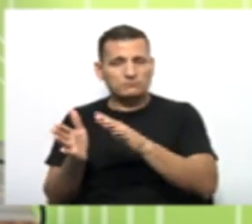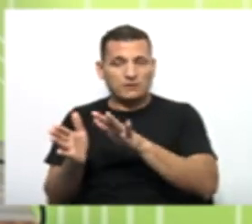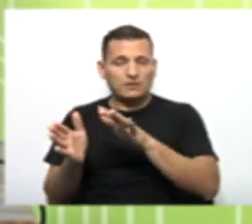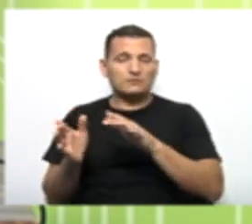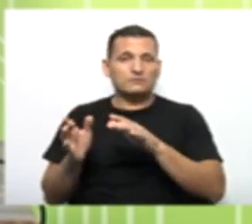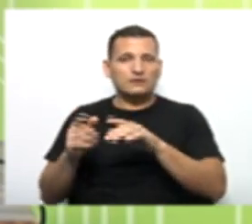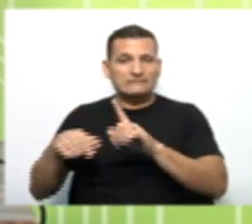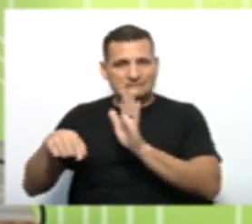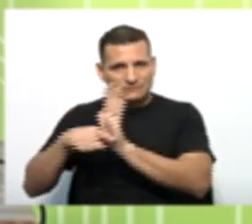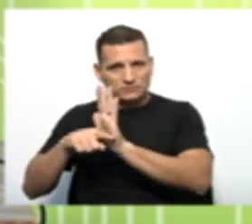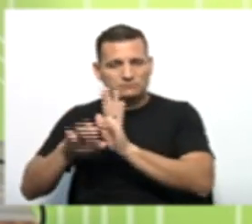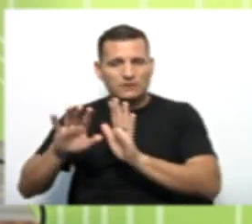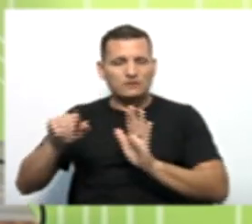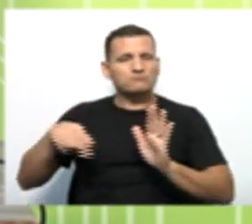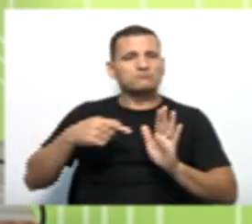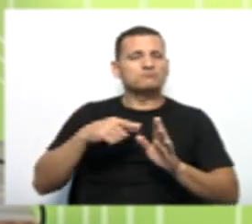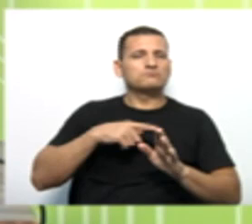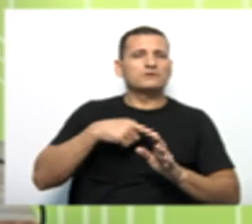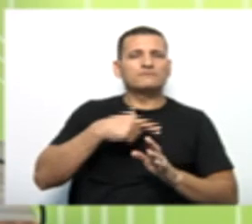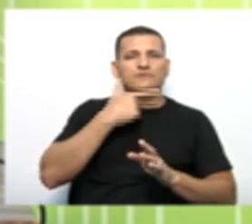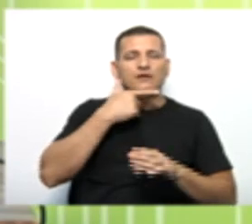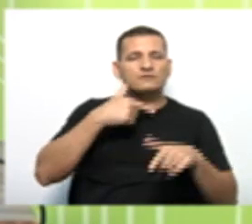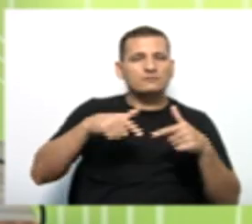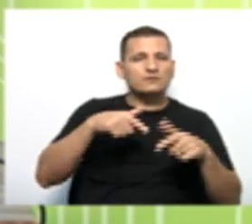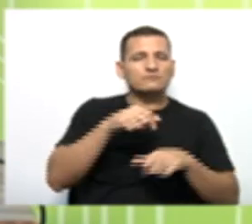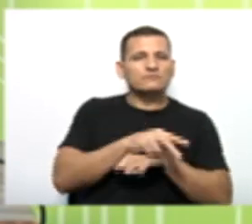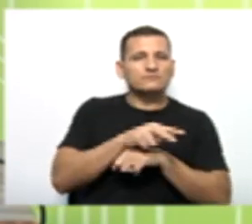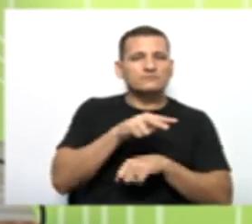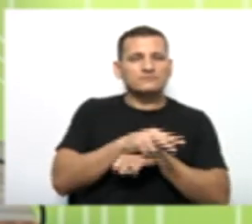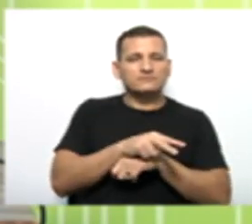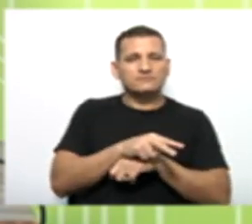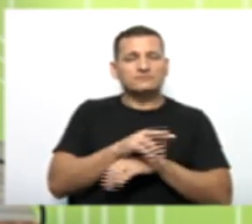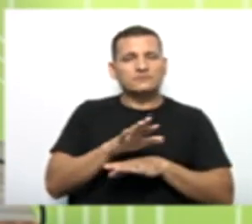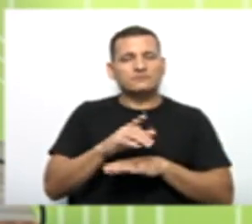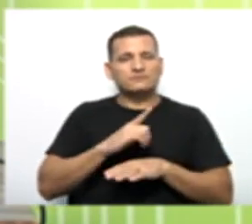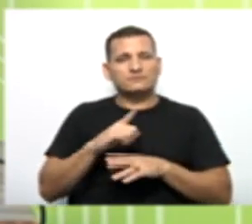também. Então, nós temos duas externalidades que a população vai